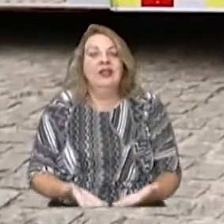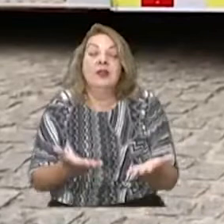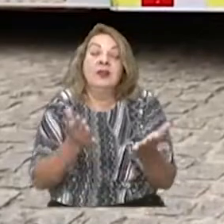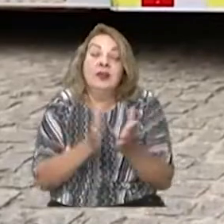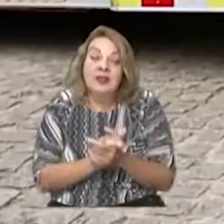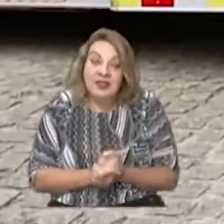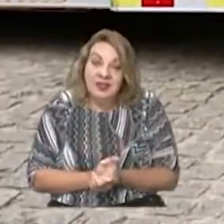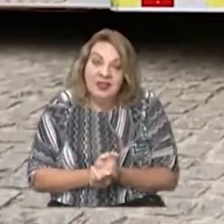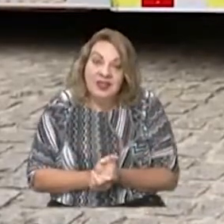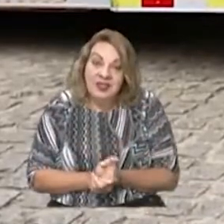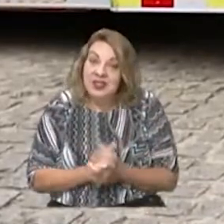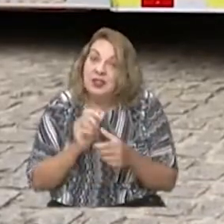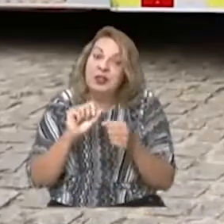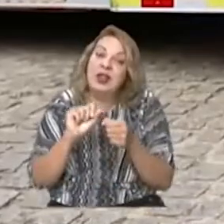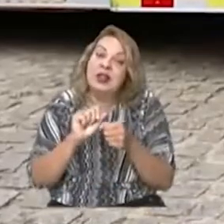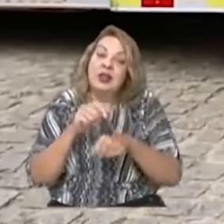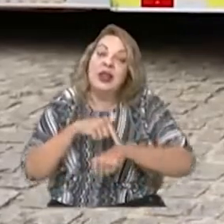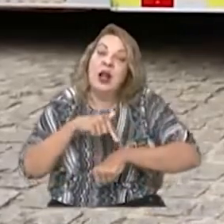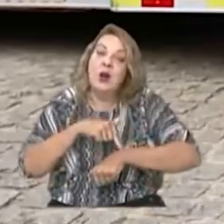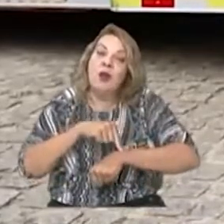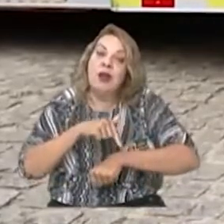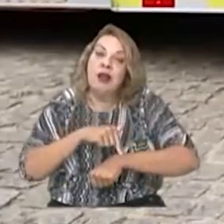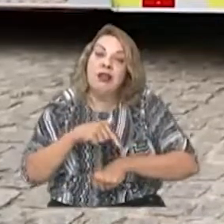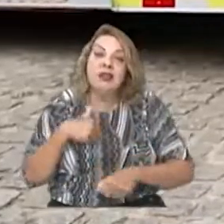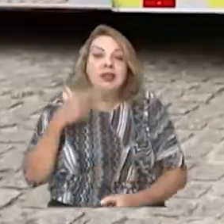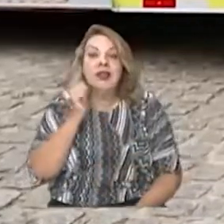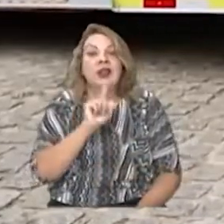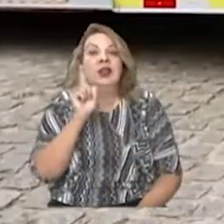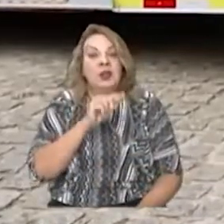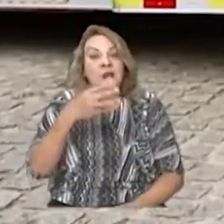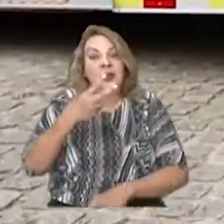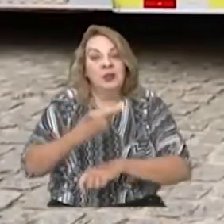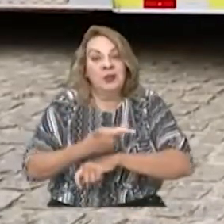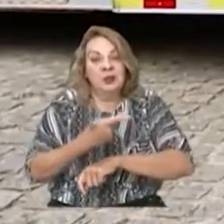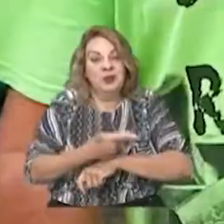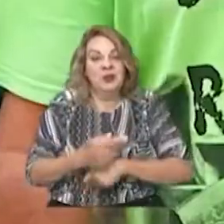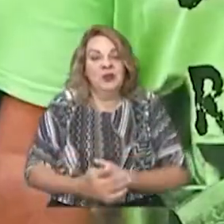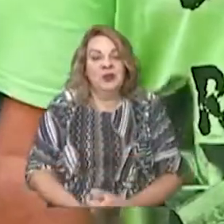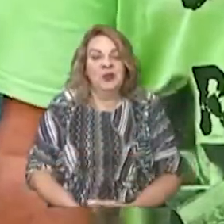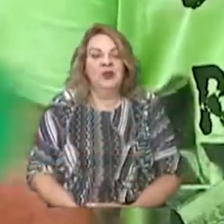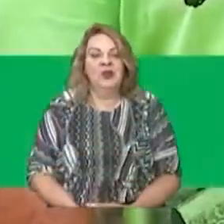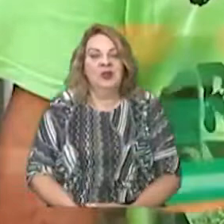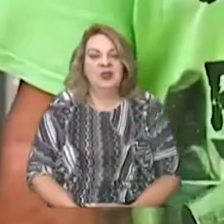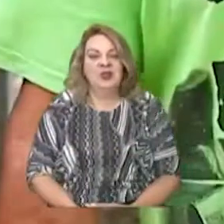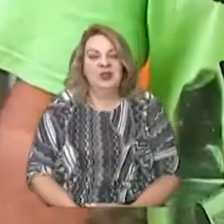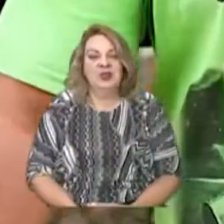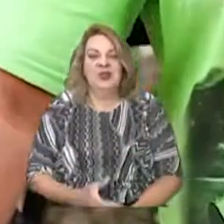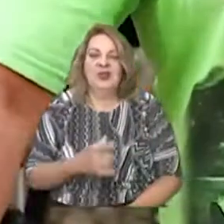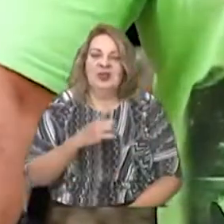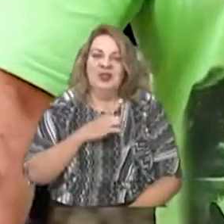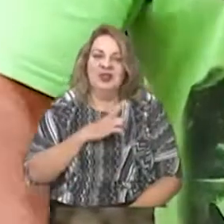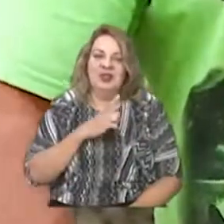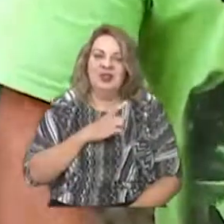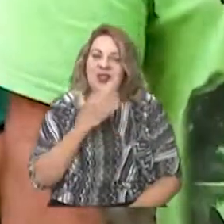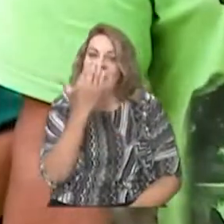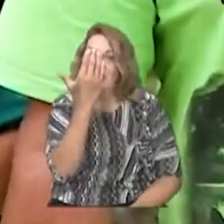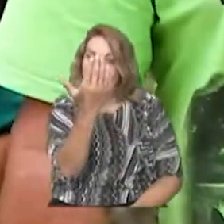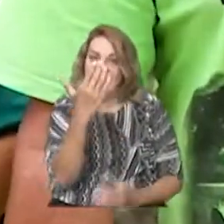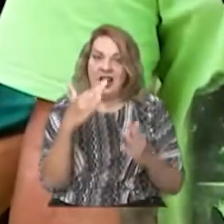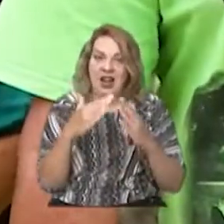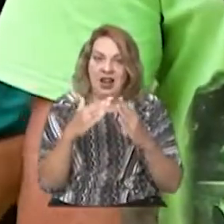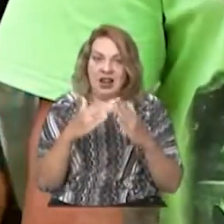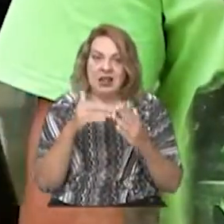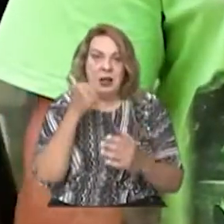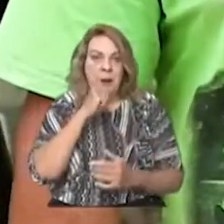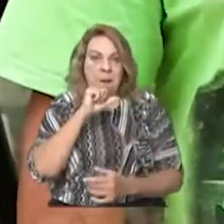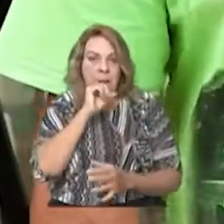filho, o que era que você estava fazendo quando foi contemplado com o quarto prêmio do Caju Cap? Rapaz, eu estava na frente da casa de minha mãe, eu tinha